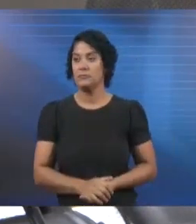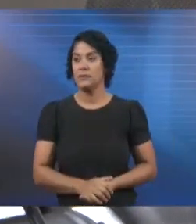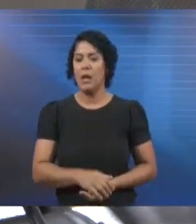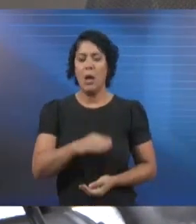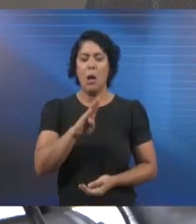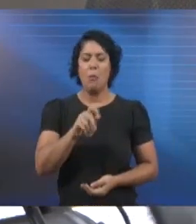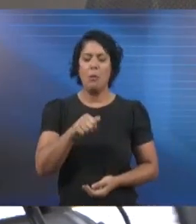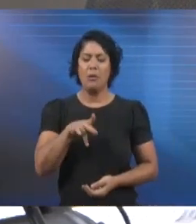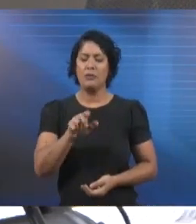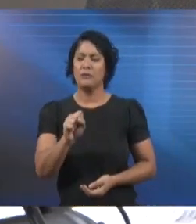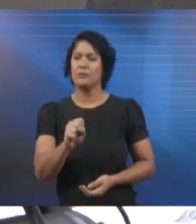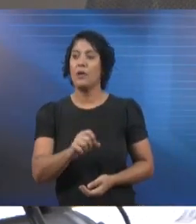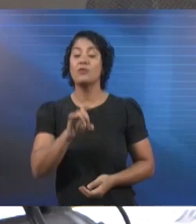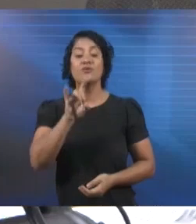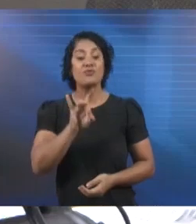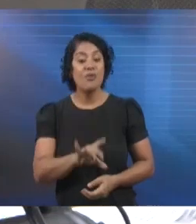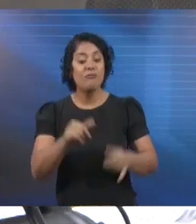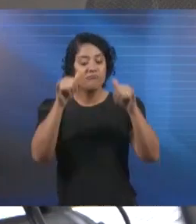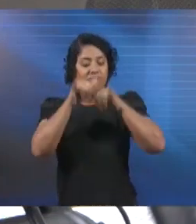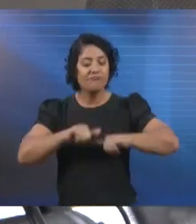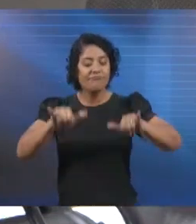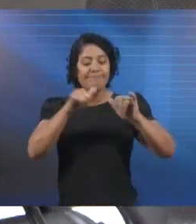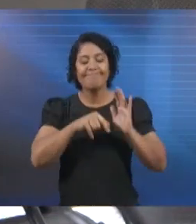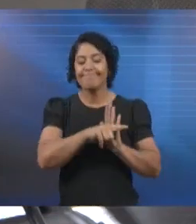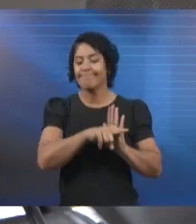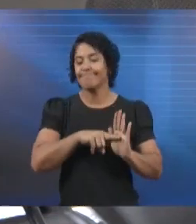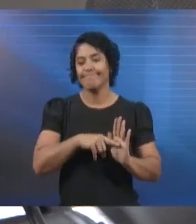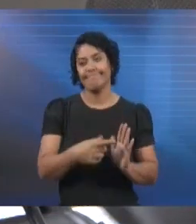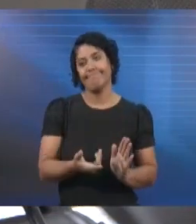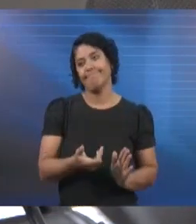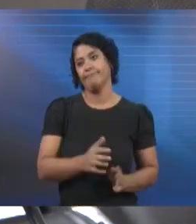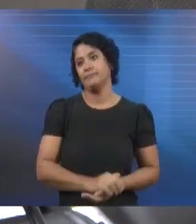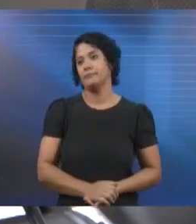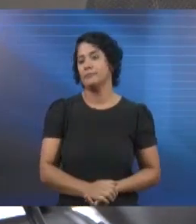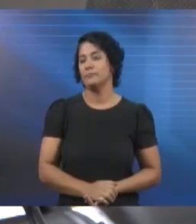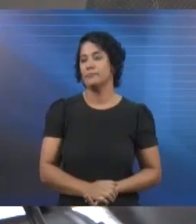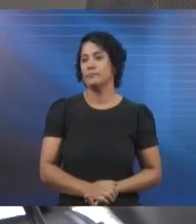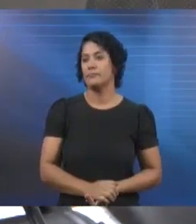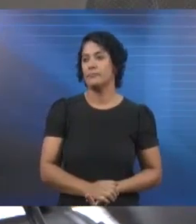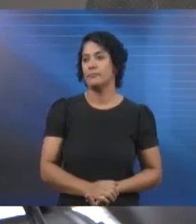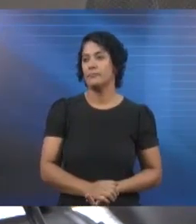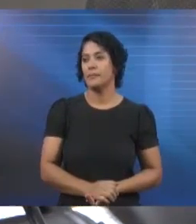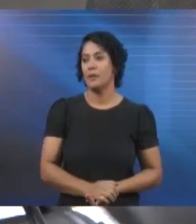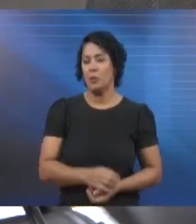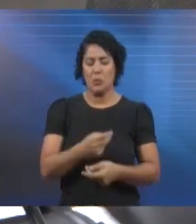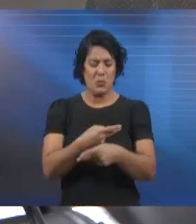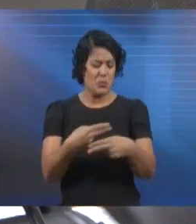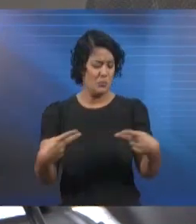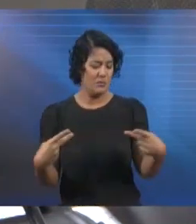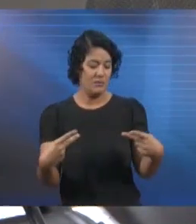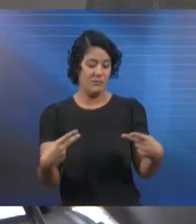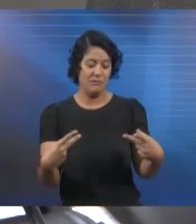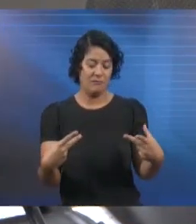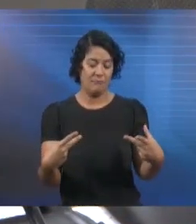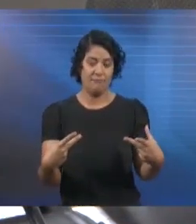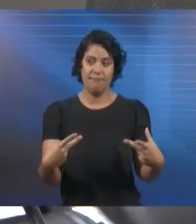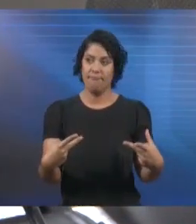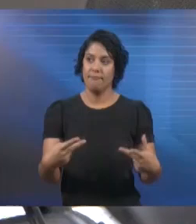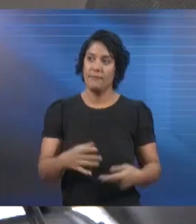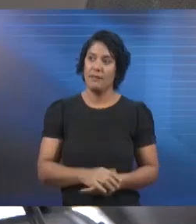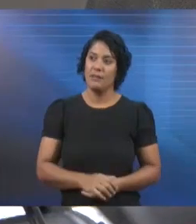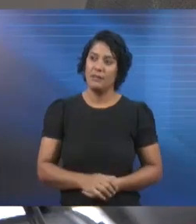blogs só com notícia negativa só com fatos consumados de